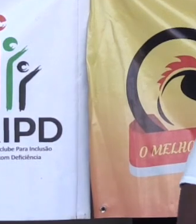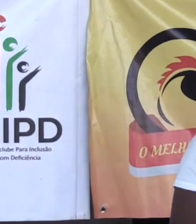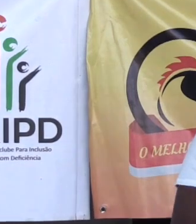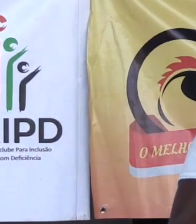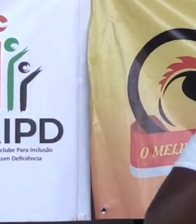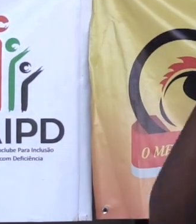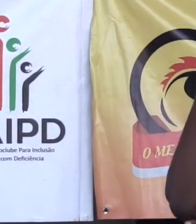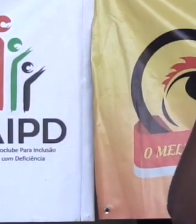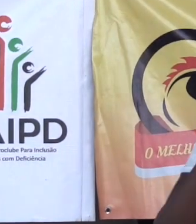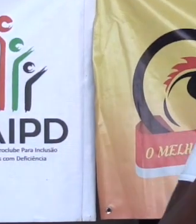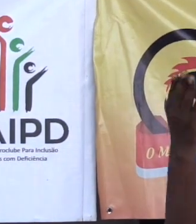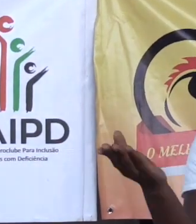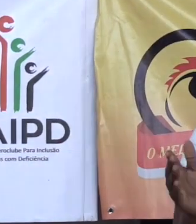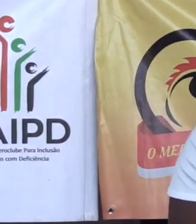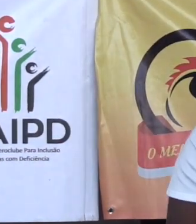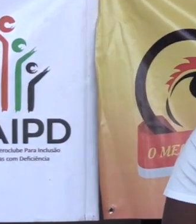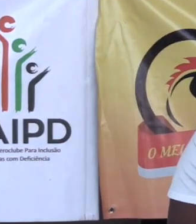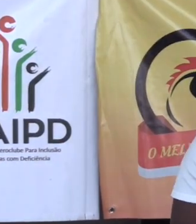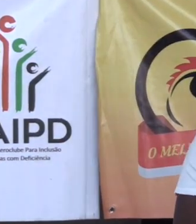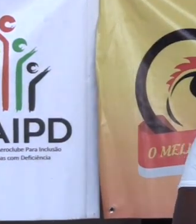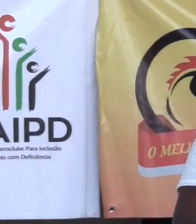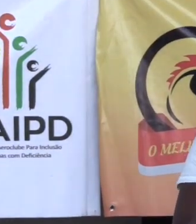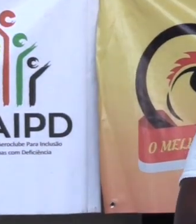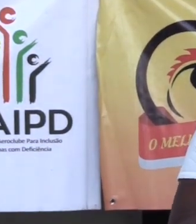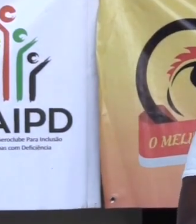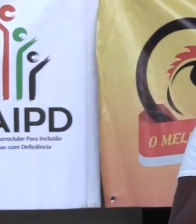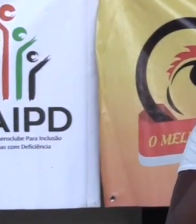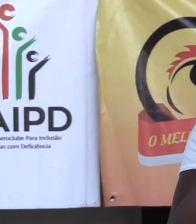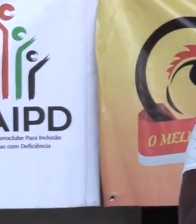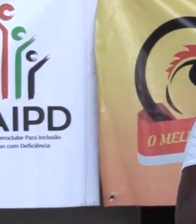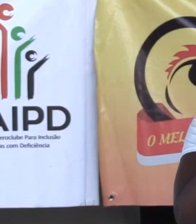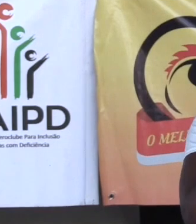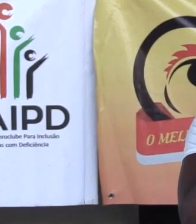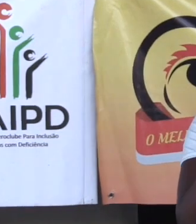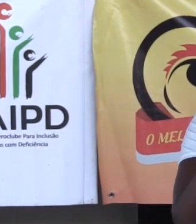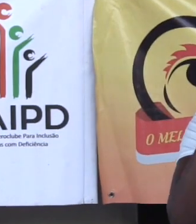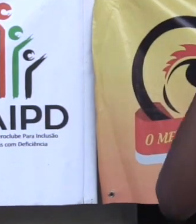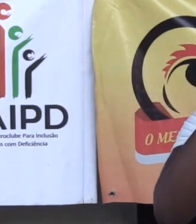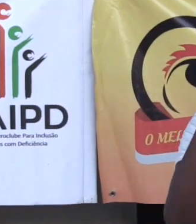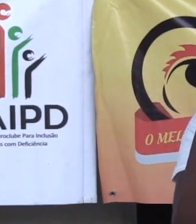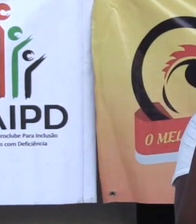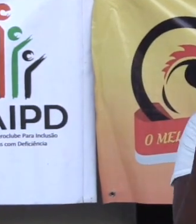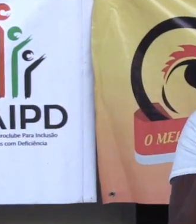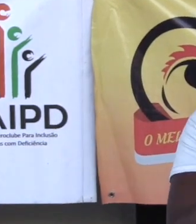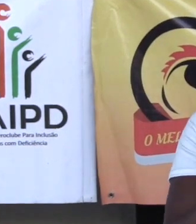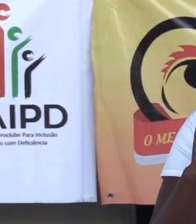vêm de Manica e os colegas de Maputo, muito obrigada aos parceiros.